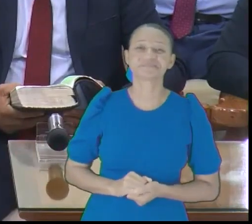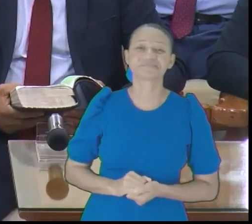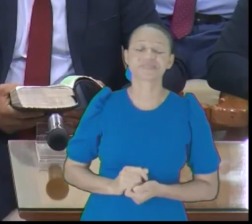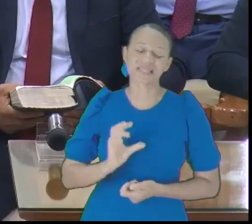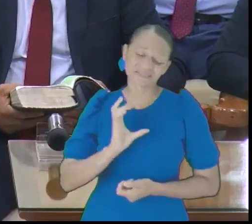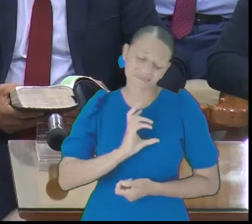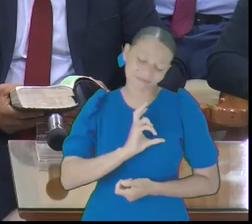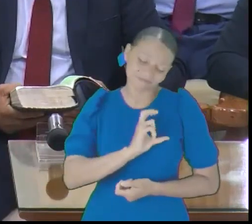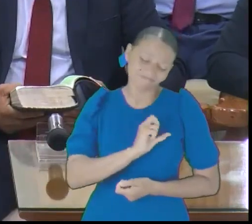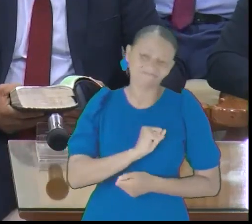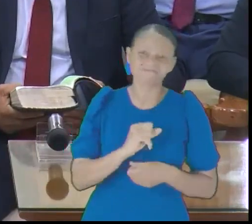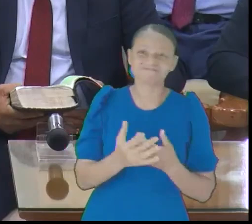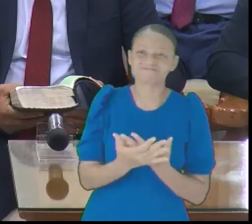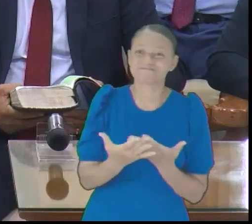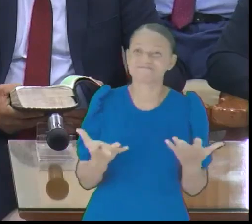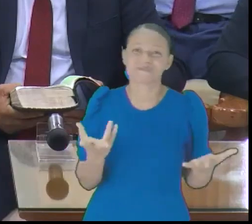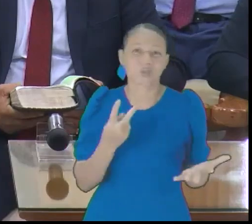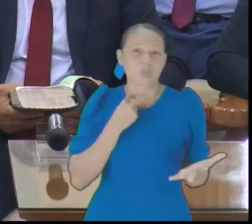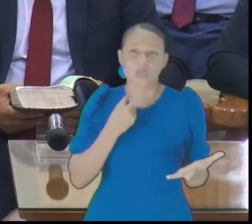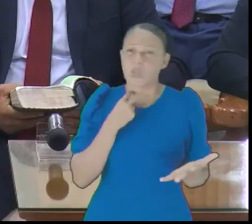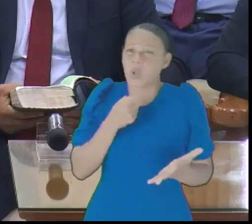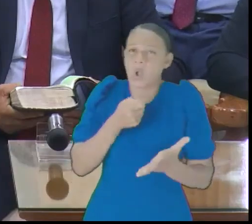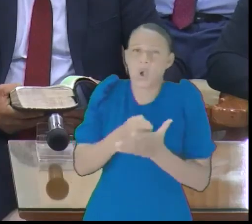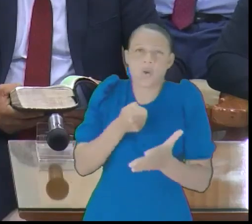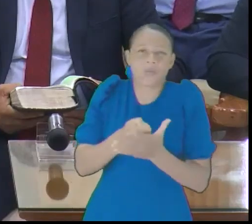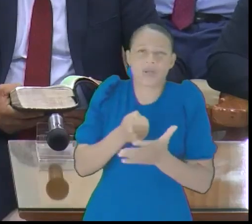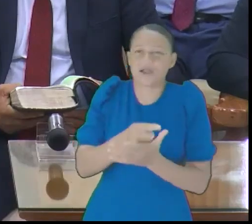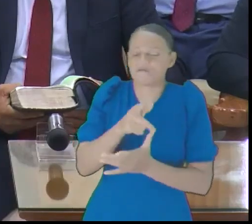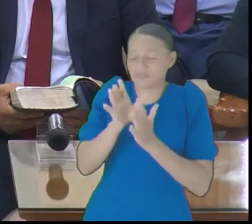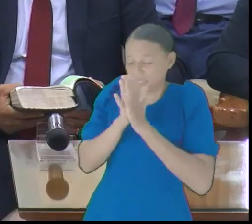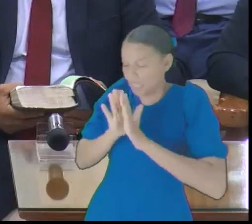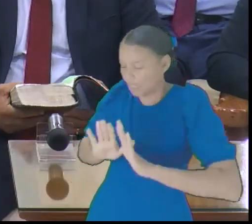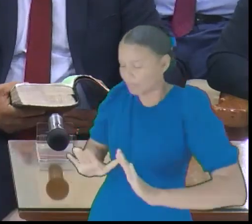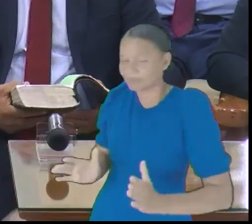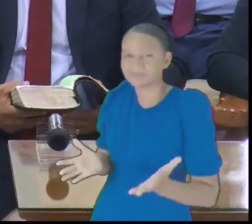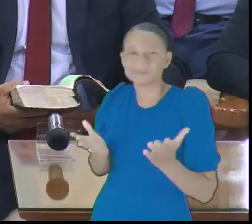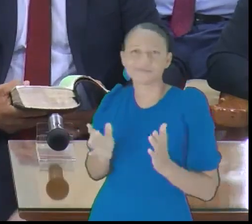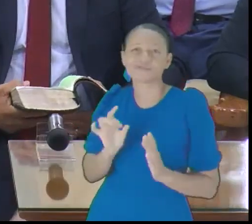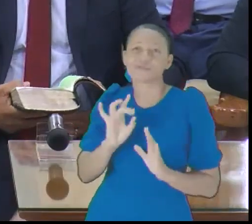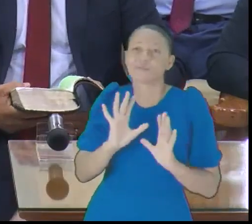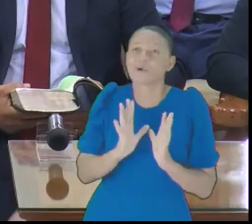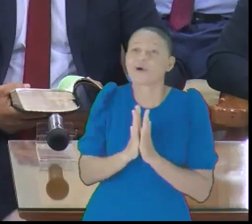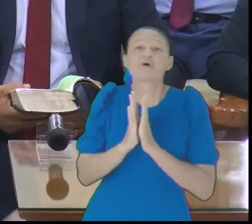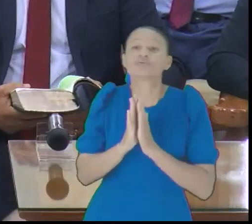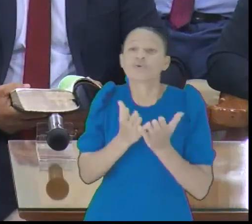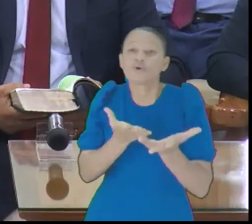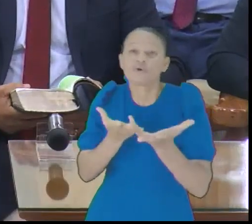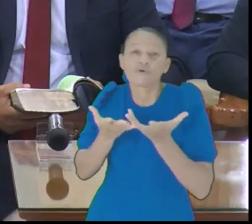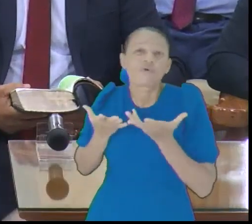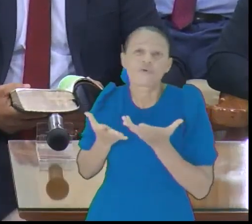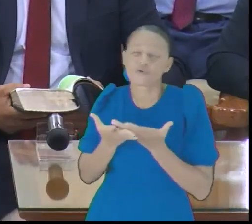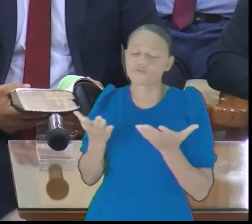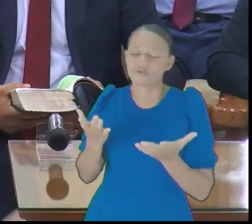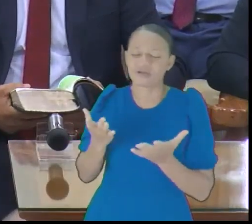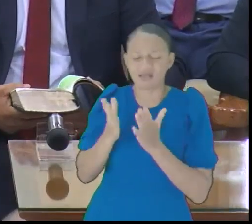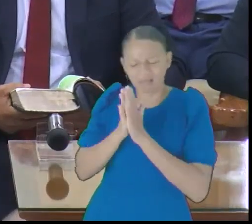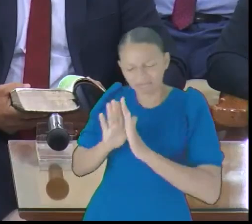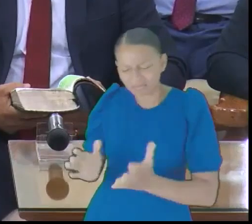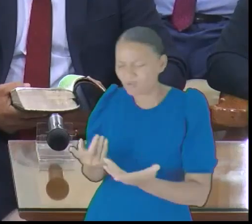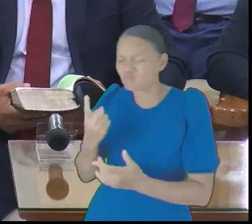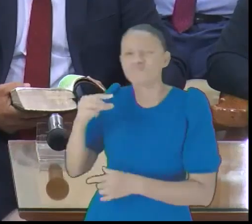Meus queridos, eu não posso obrigar você a adorar. Tudo que eu posso fazer é convidá-lo. Adore a ele por um minuto nesta noite.